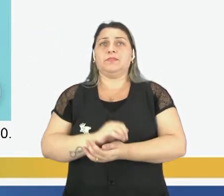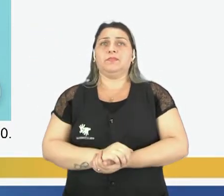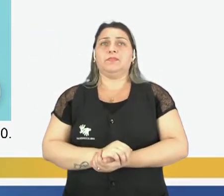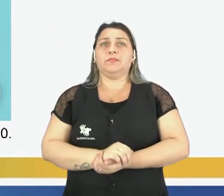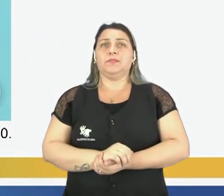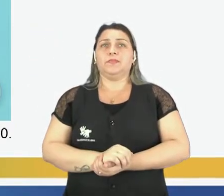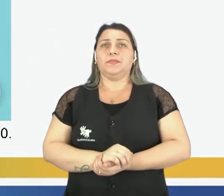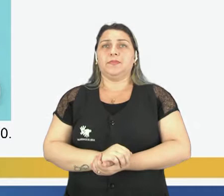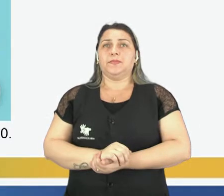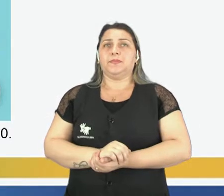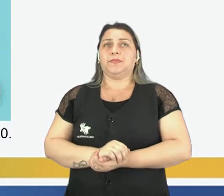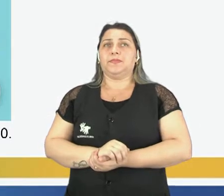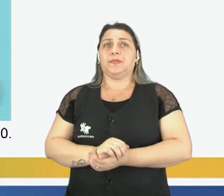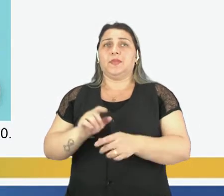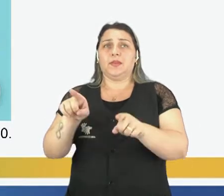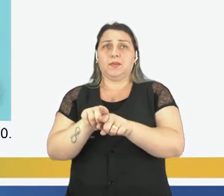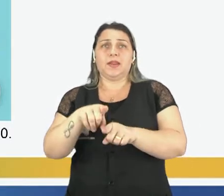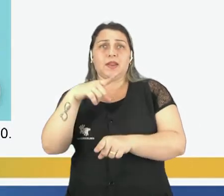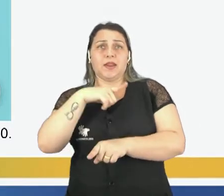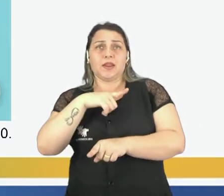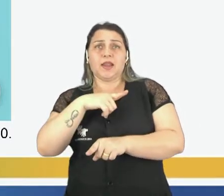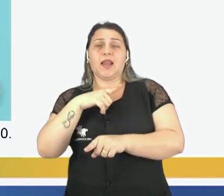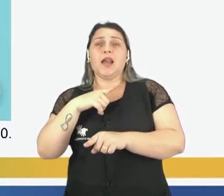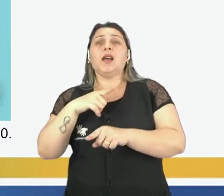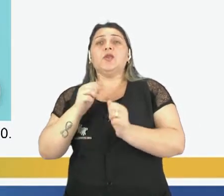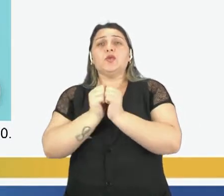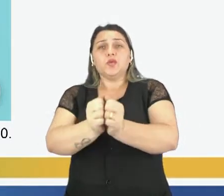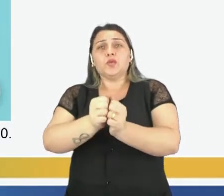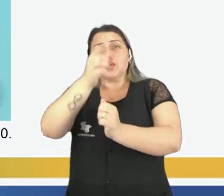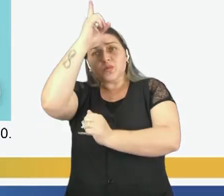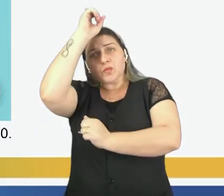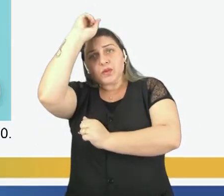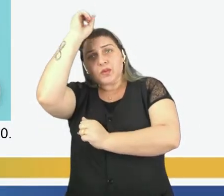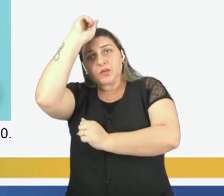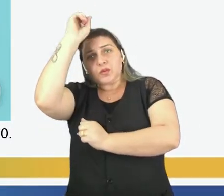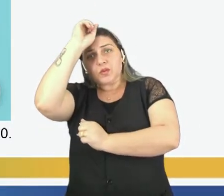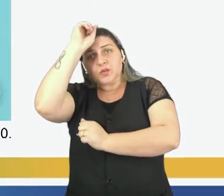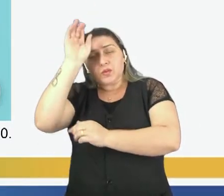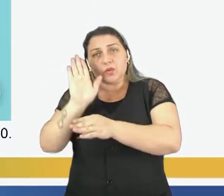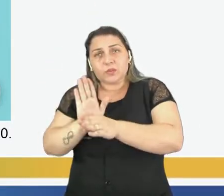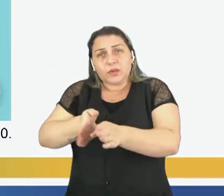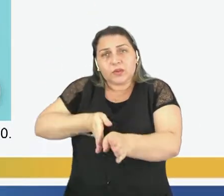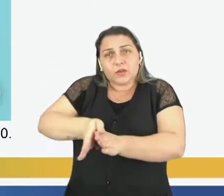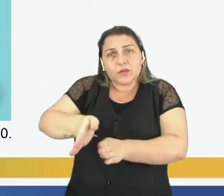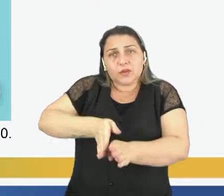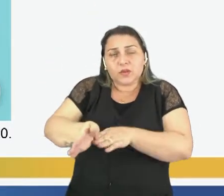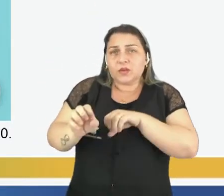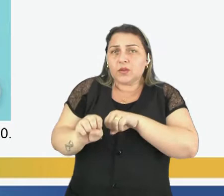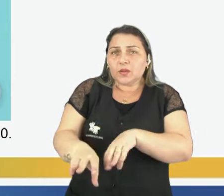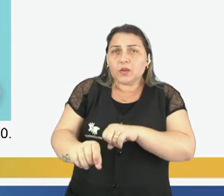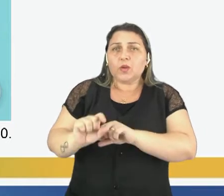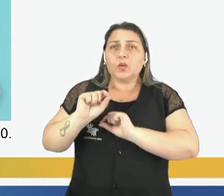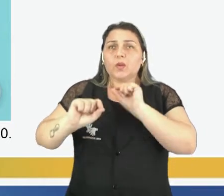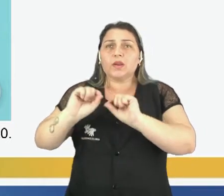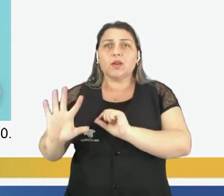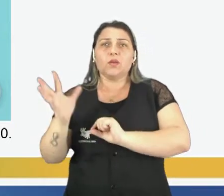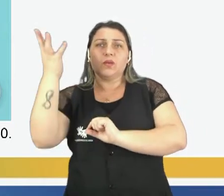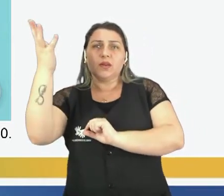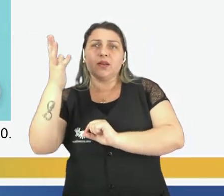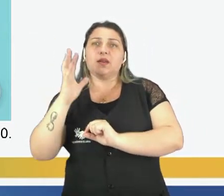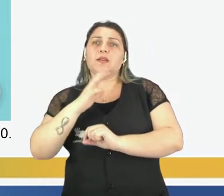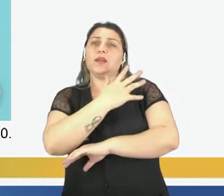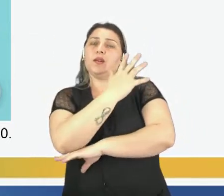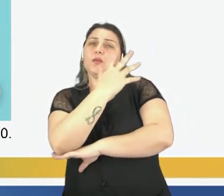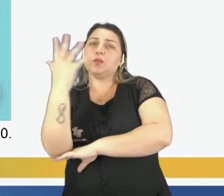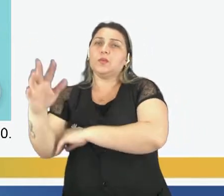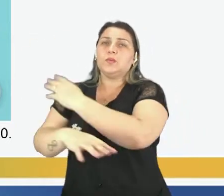É importante que elas tenham um acompanhamento de adultos que as ensinem sobre o que está acontecendo com o meio